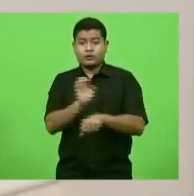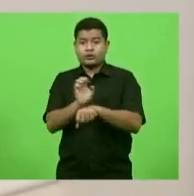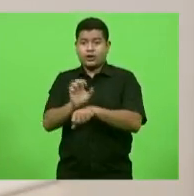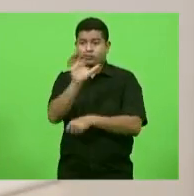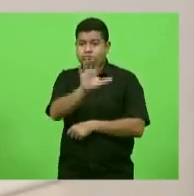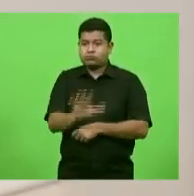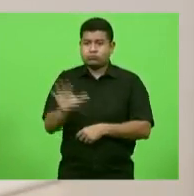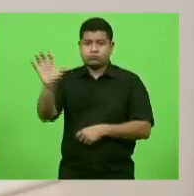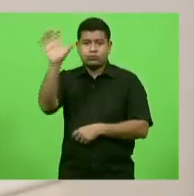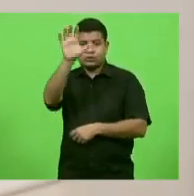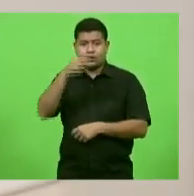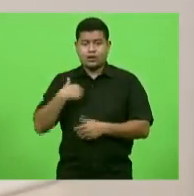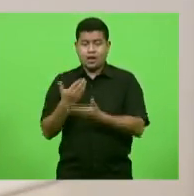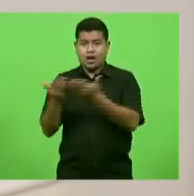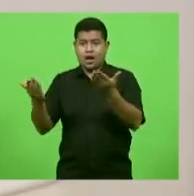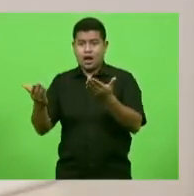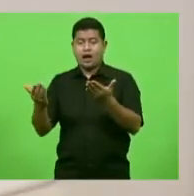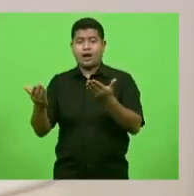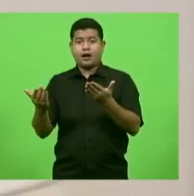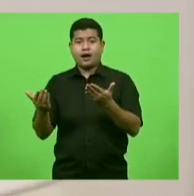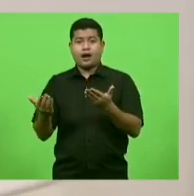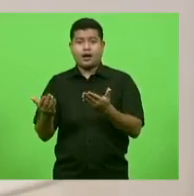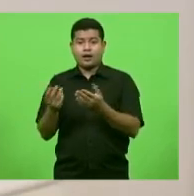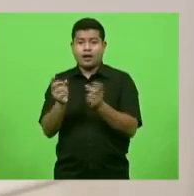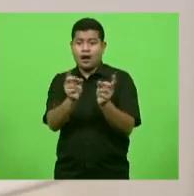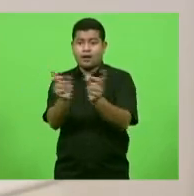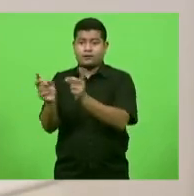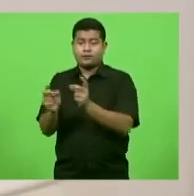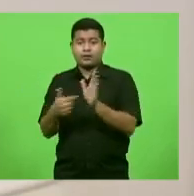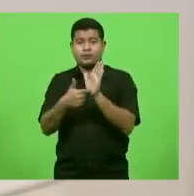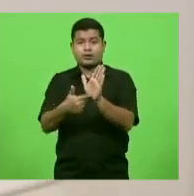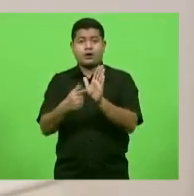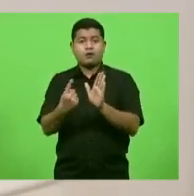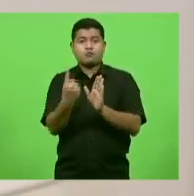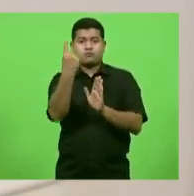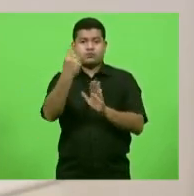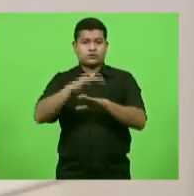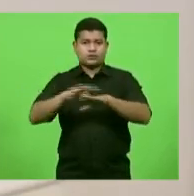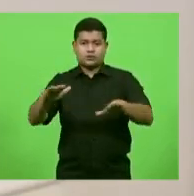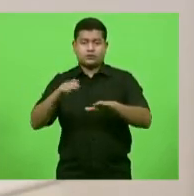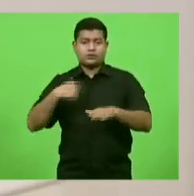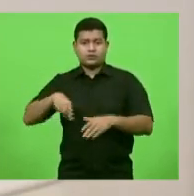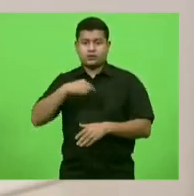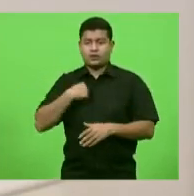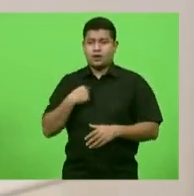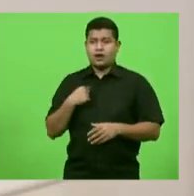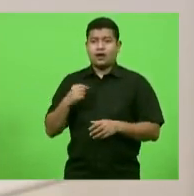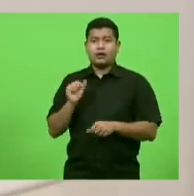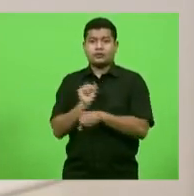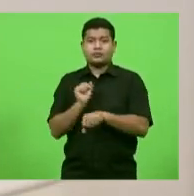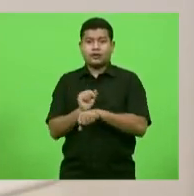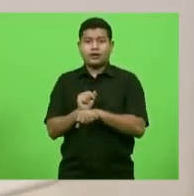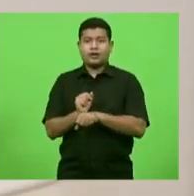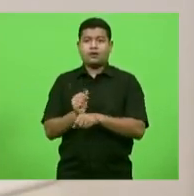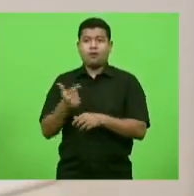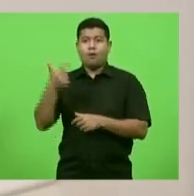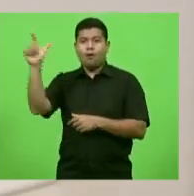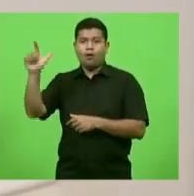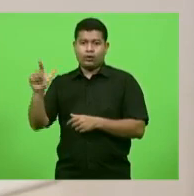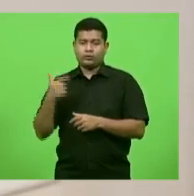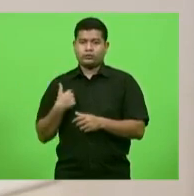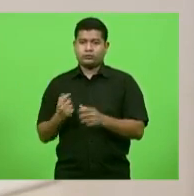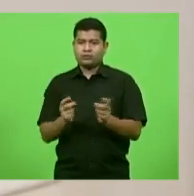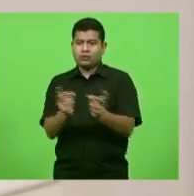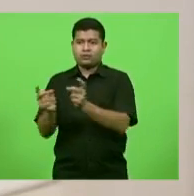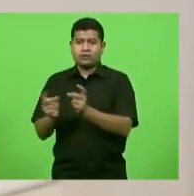momento de oferta que é apresentada, é a única disponível. E nós não temos previsão de chegada de grande volume de ventiladores